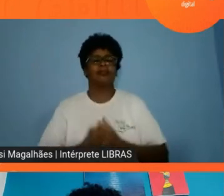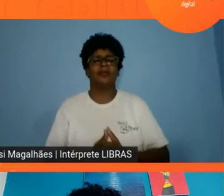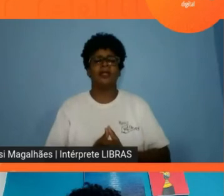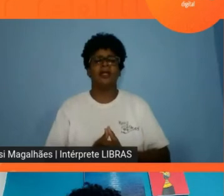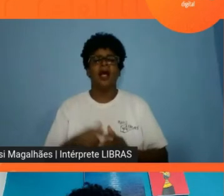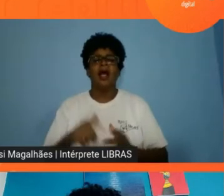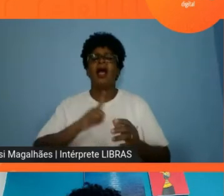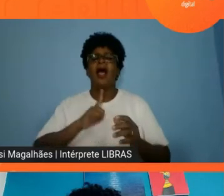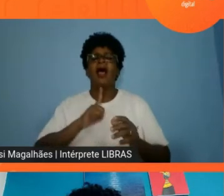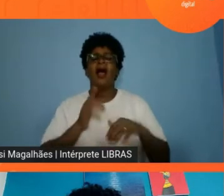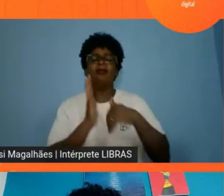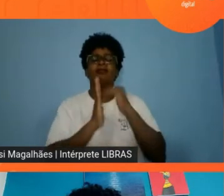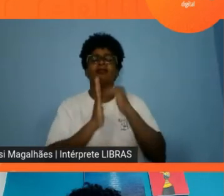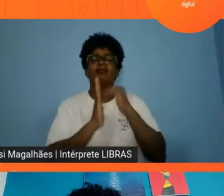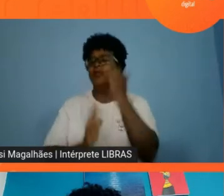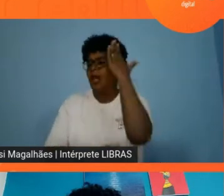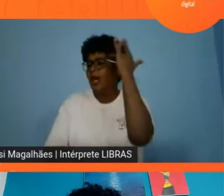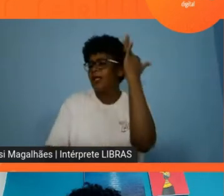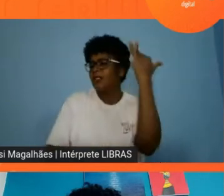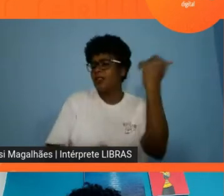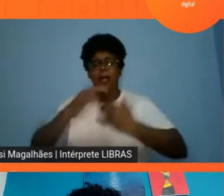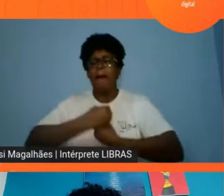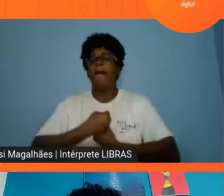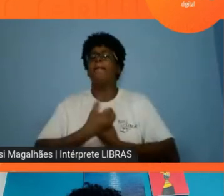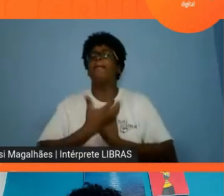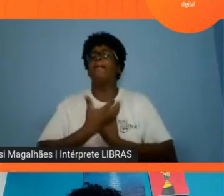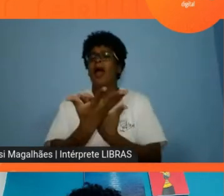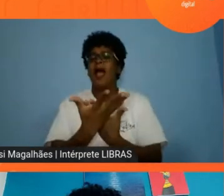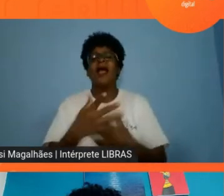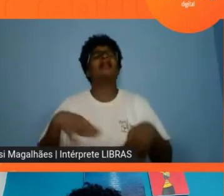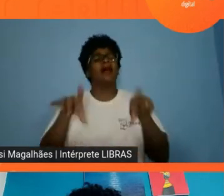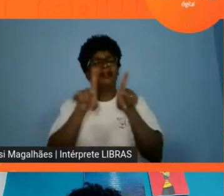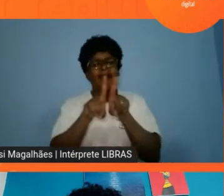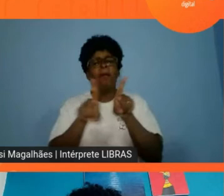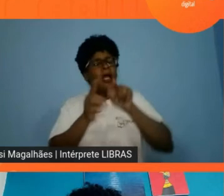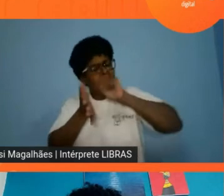artista independente, sou poeta, né, poeta escrevivente,